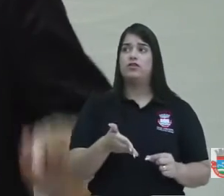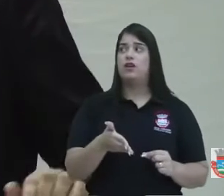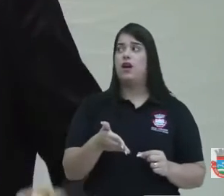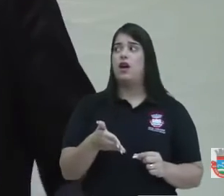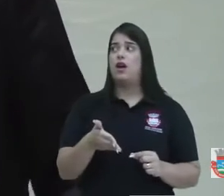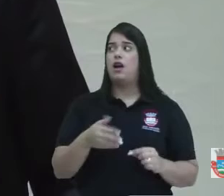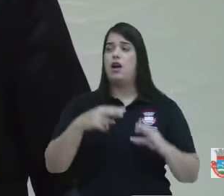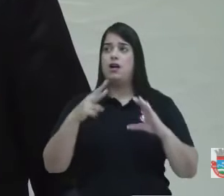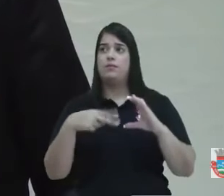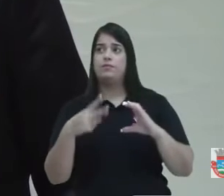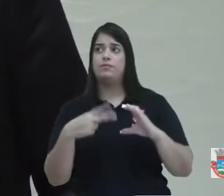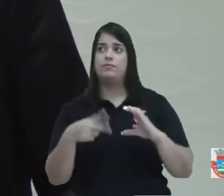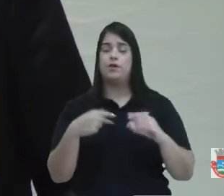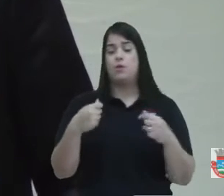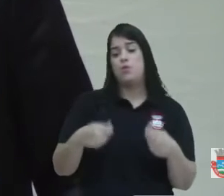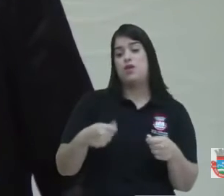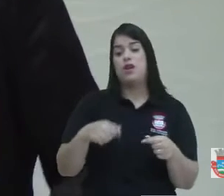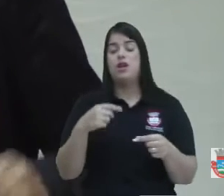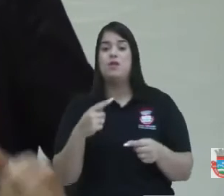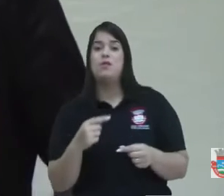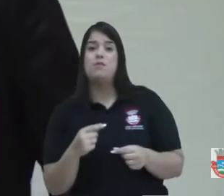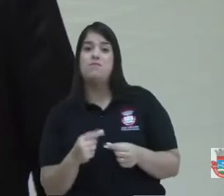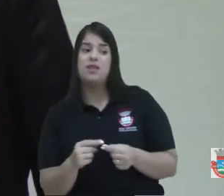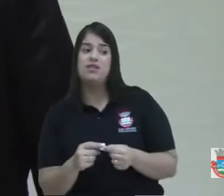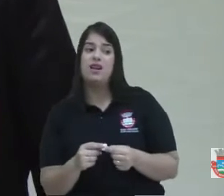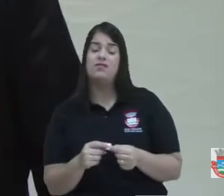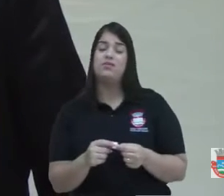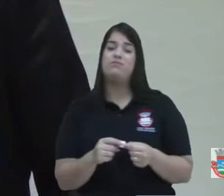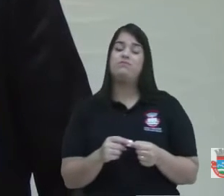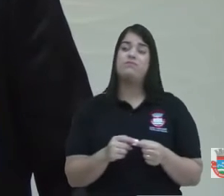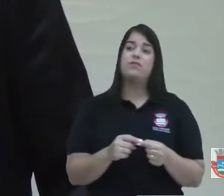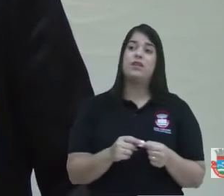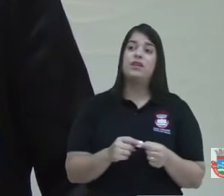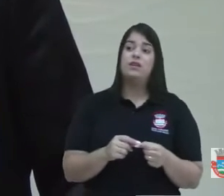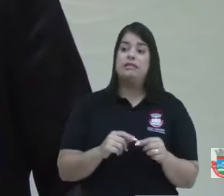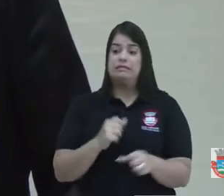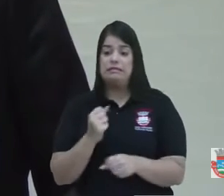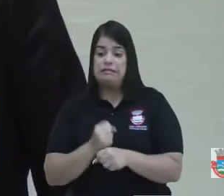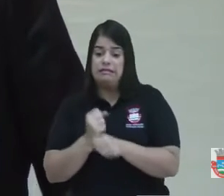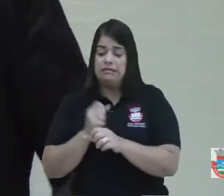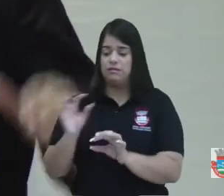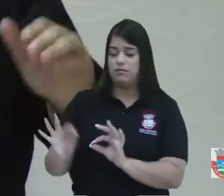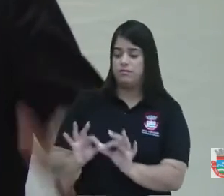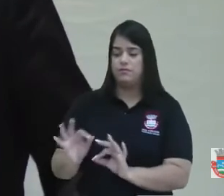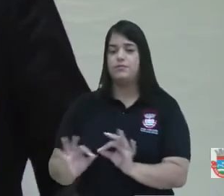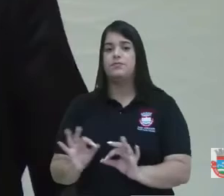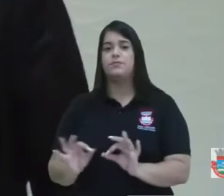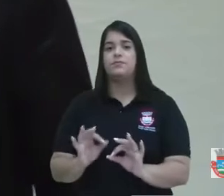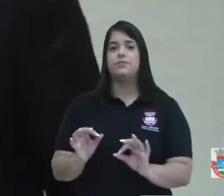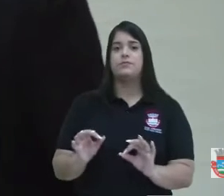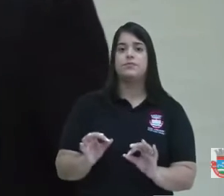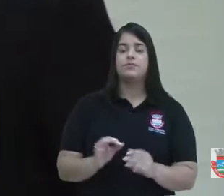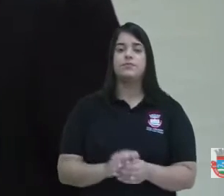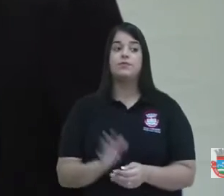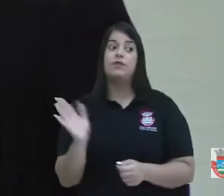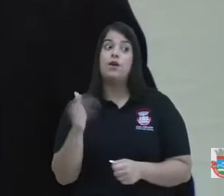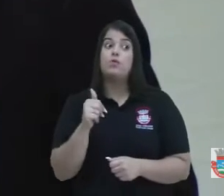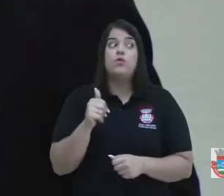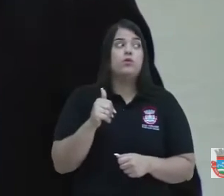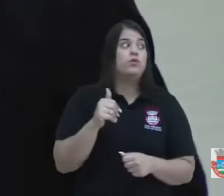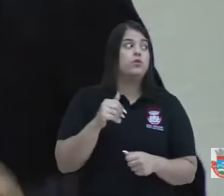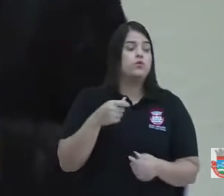porque necessitava já dessa reforma da escola e da quadra. Então, vamos estar sim